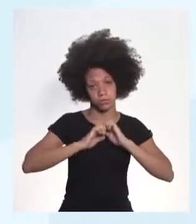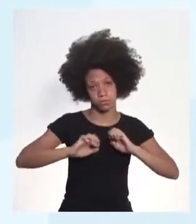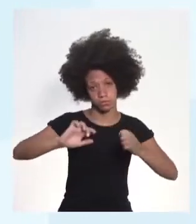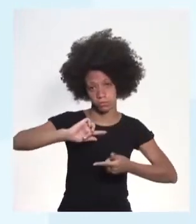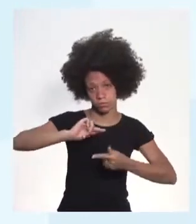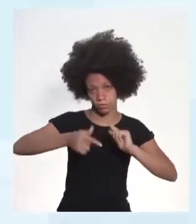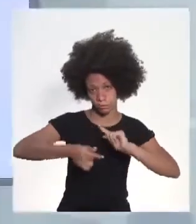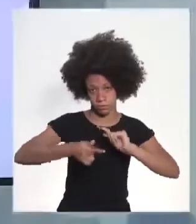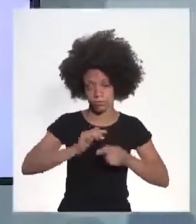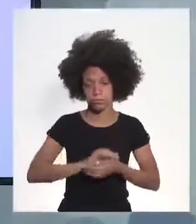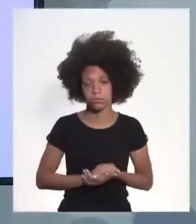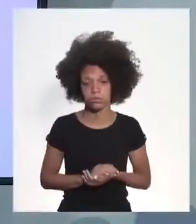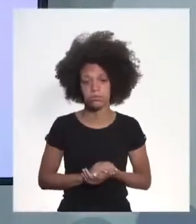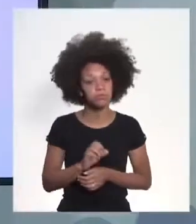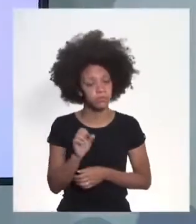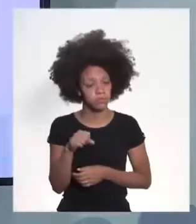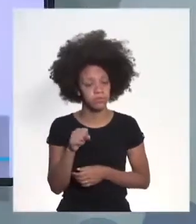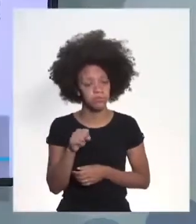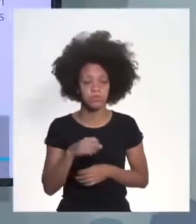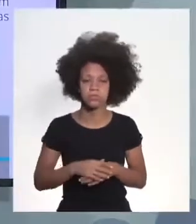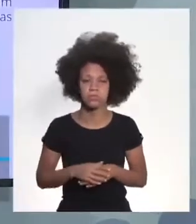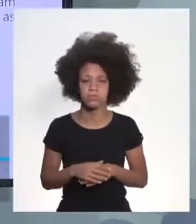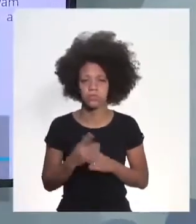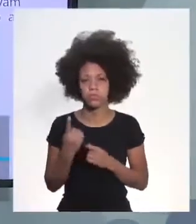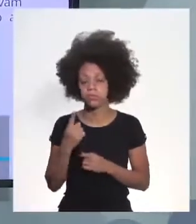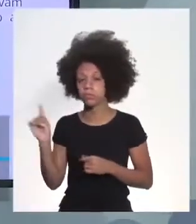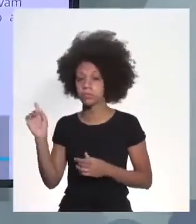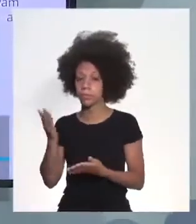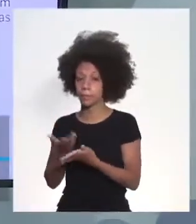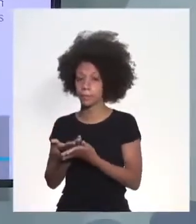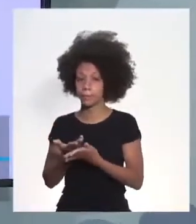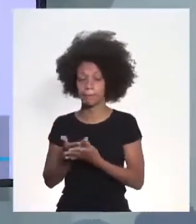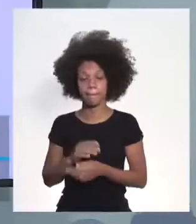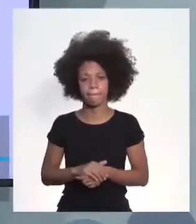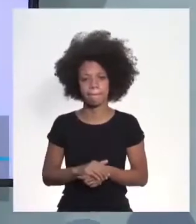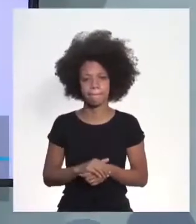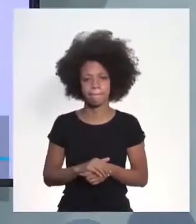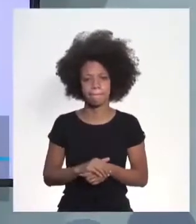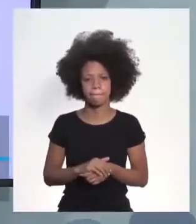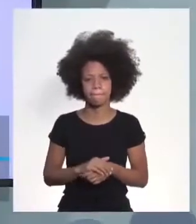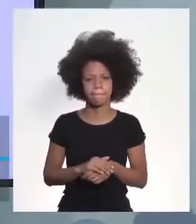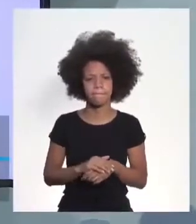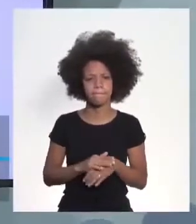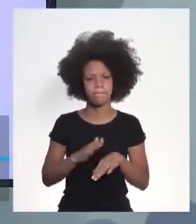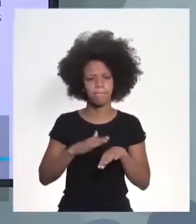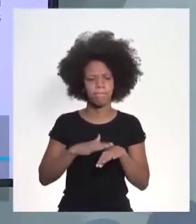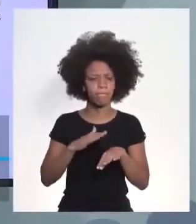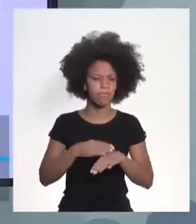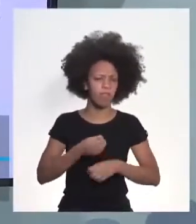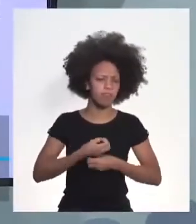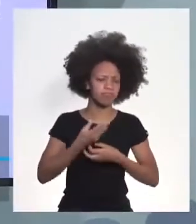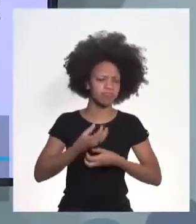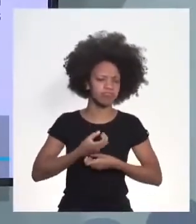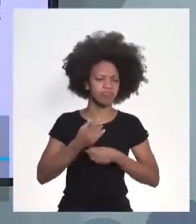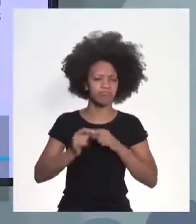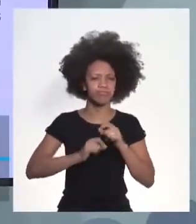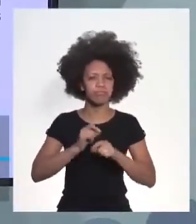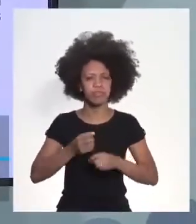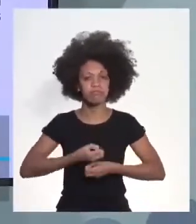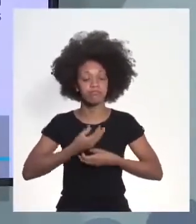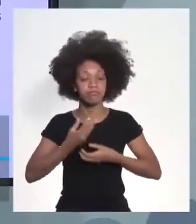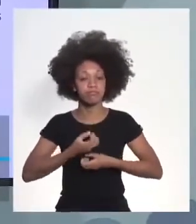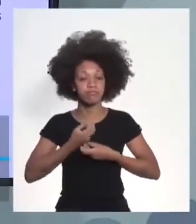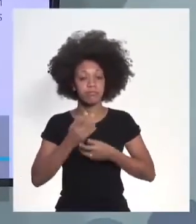algébricas É isso mesmo pessoal na última aula a gente teve até o momento poesia né que a gente falou da